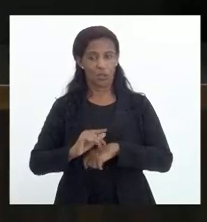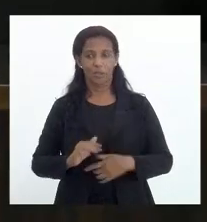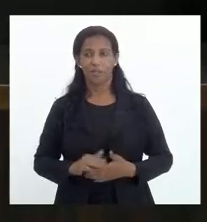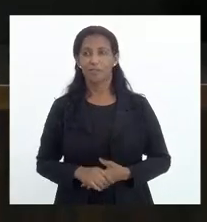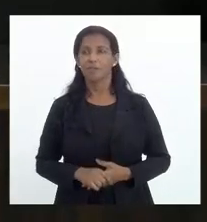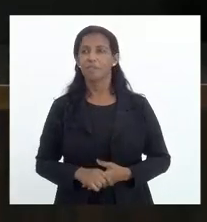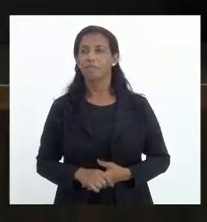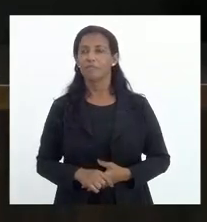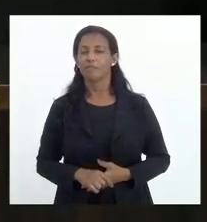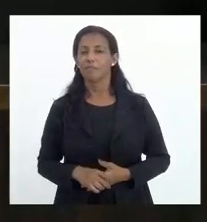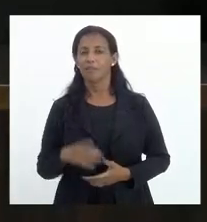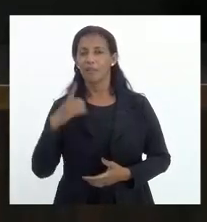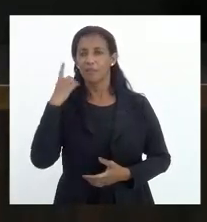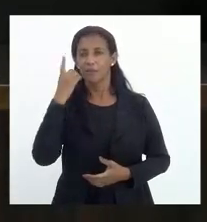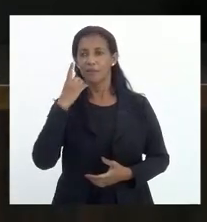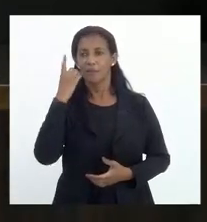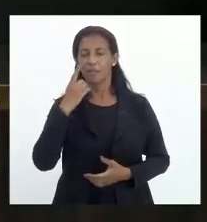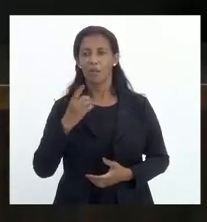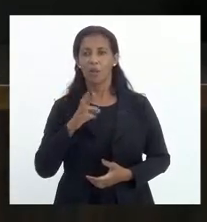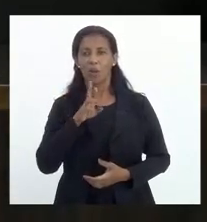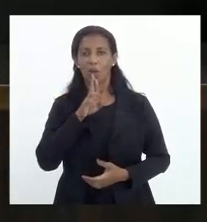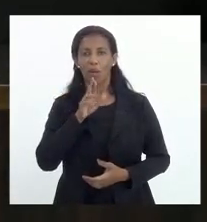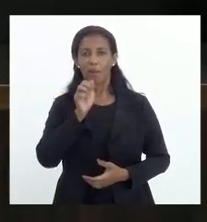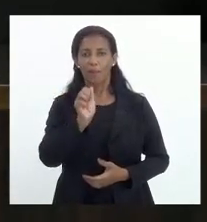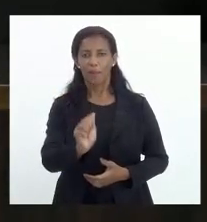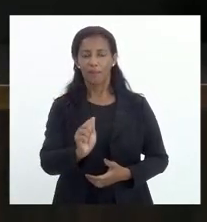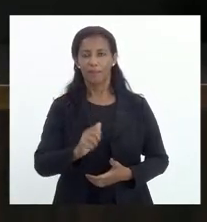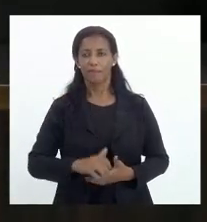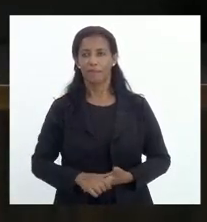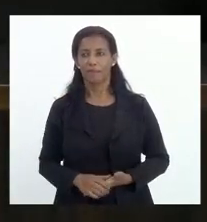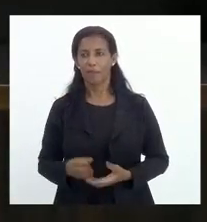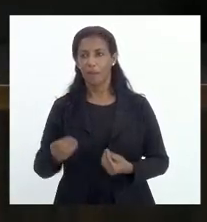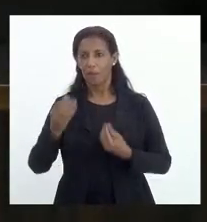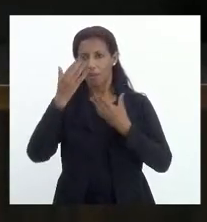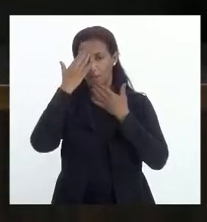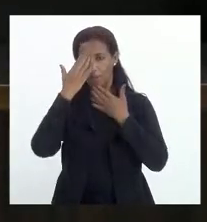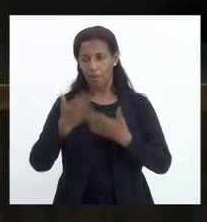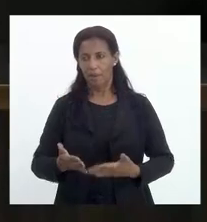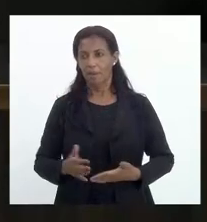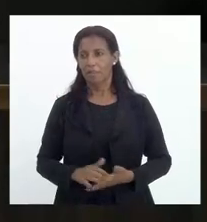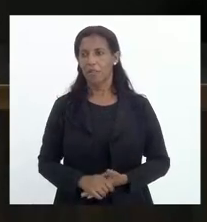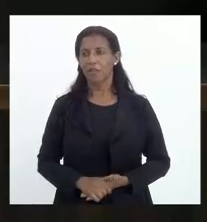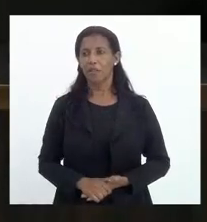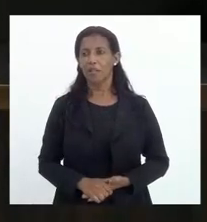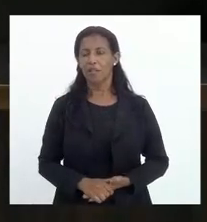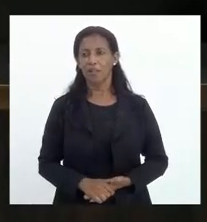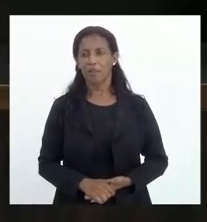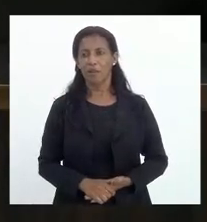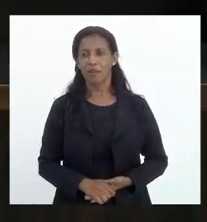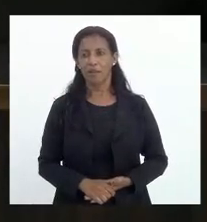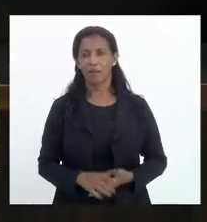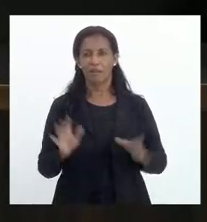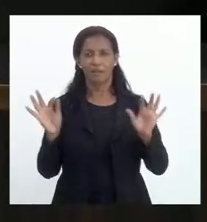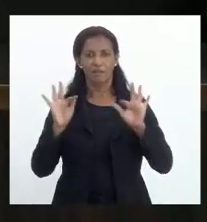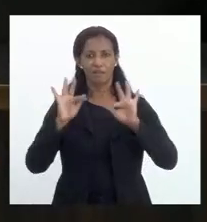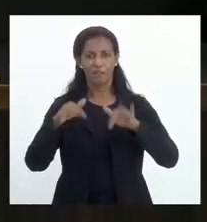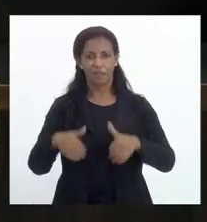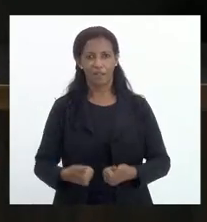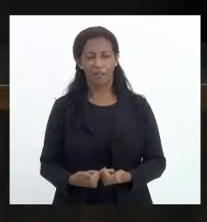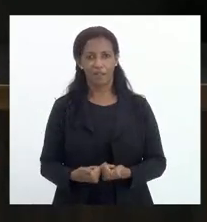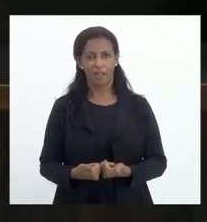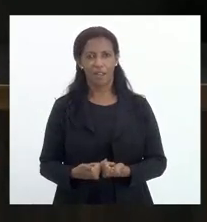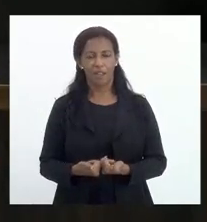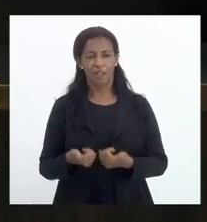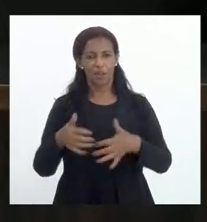presididas pelo deputado Rodrigo Amorim. Muito obrigado. Está encerrada a